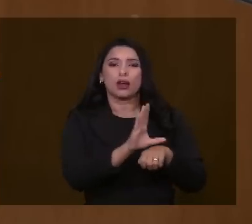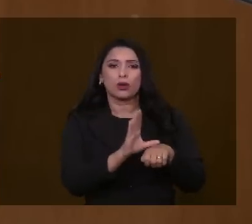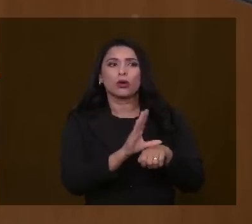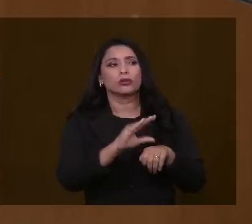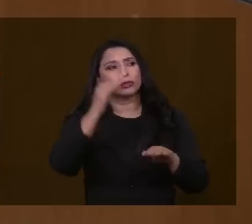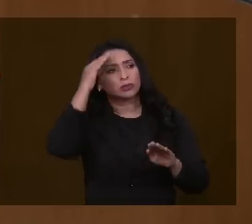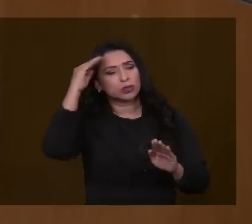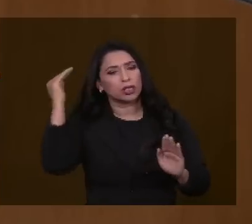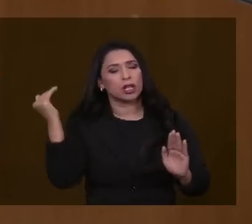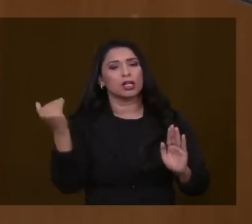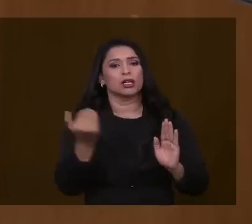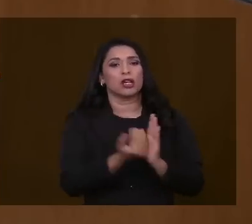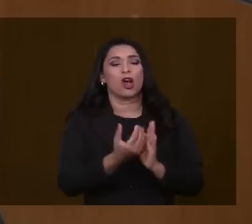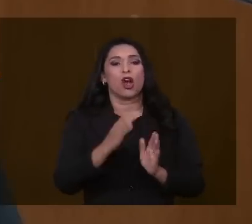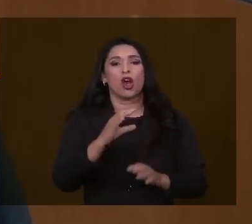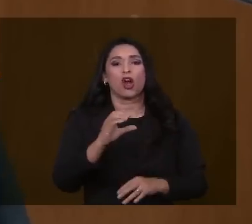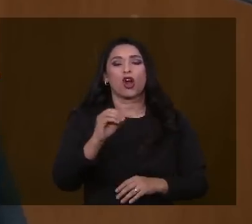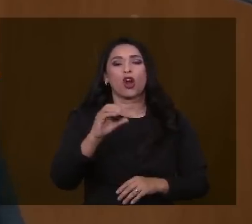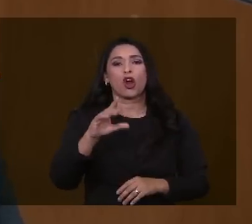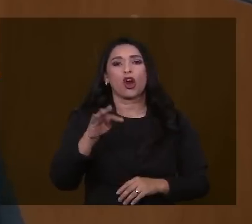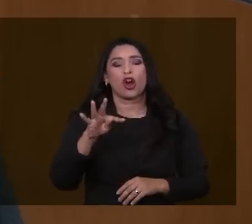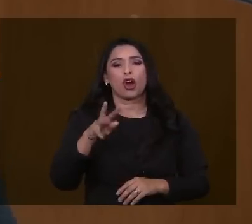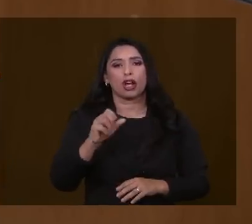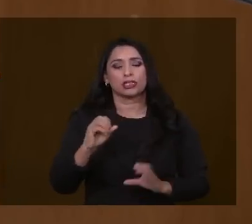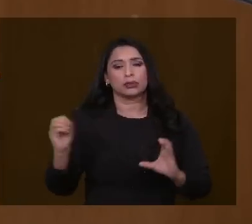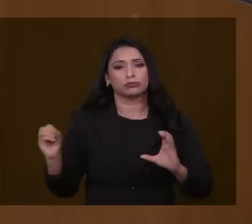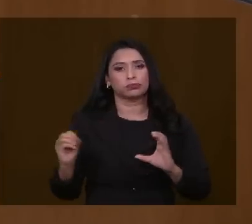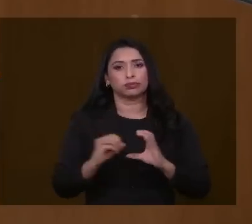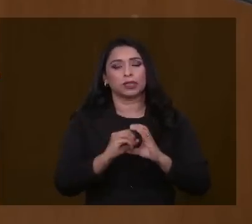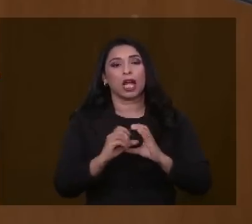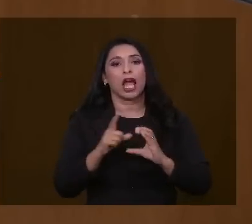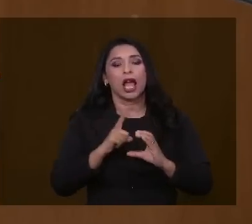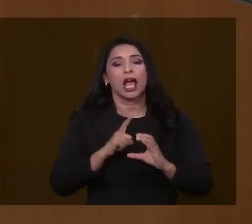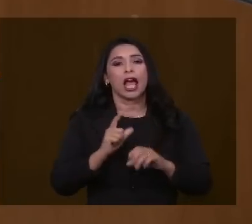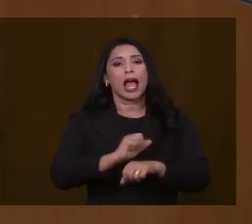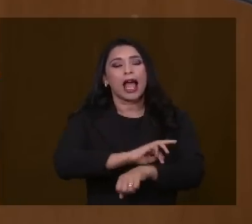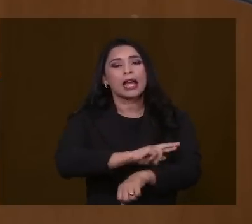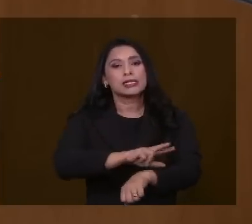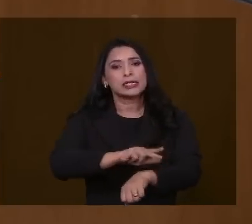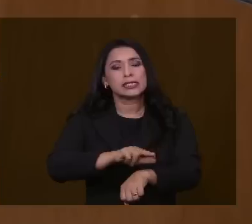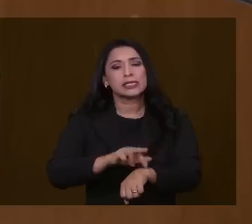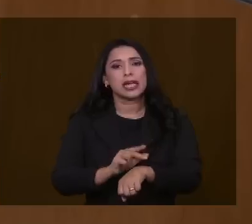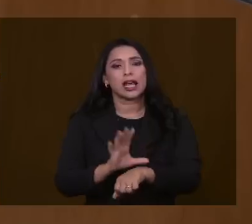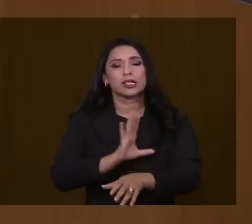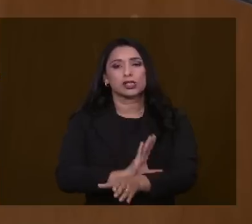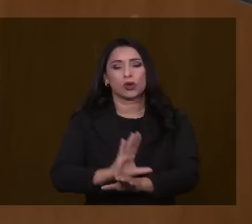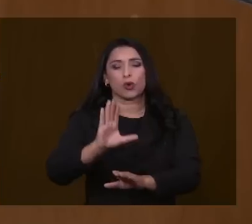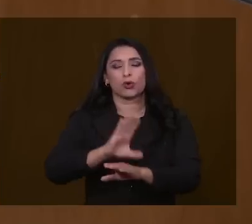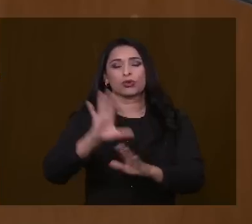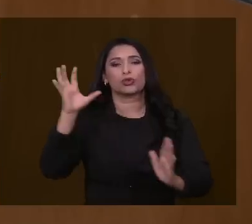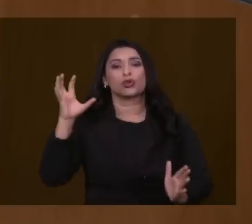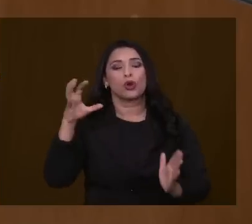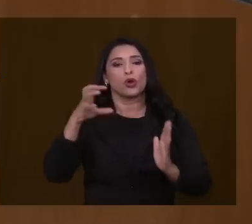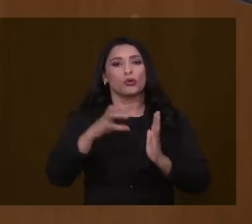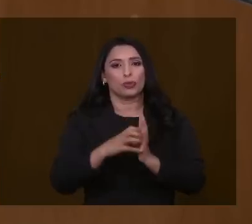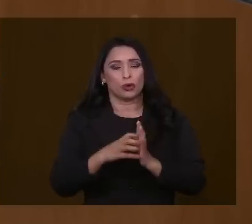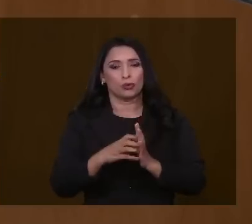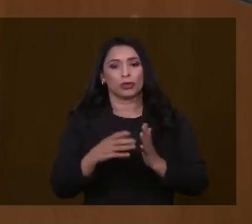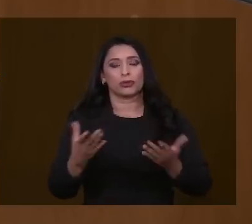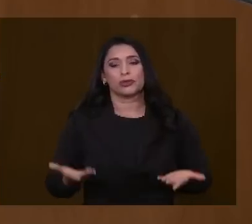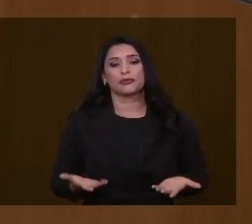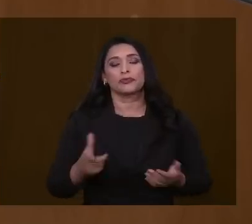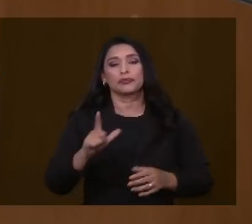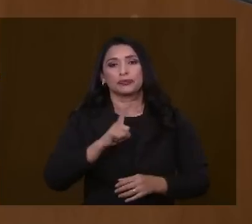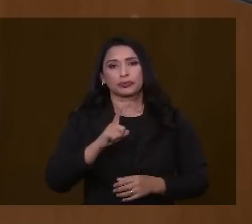constitucionalidade das cotas raciais em concursos públicos federais. Na esfera ambiental, o ministro